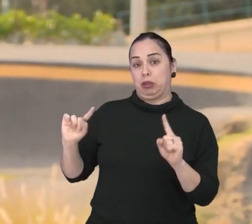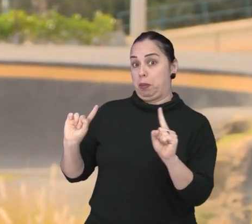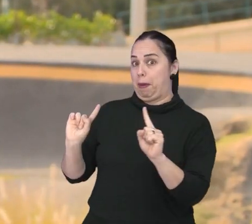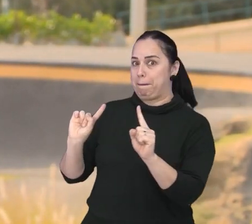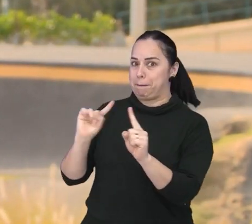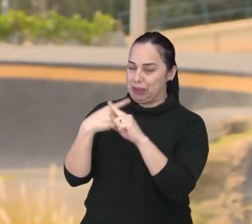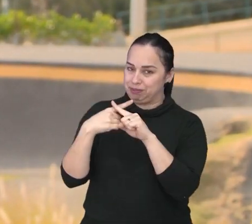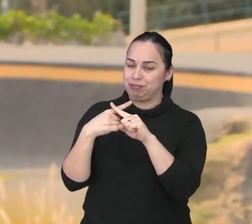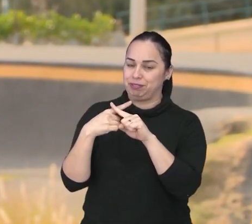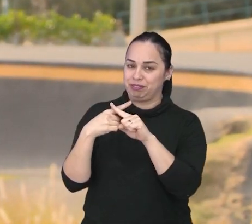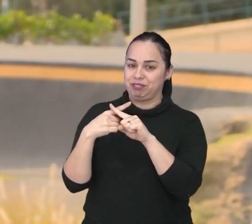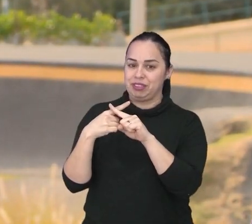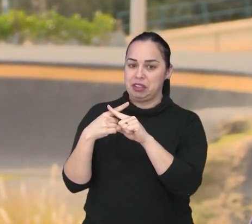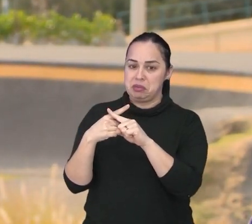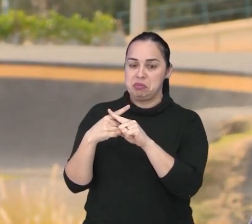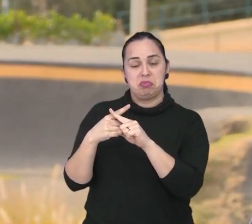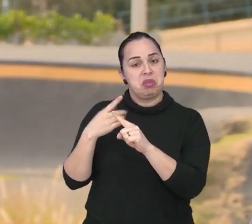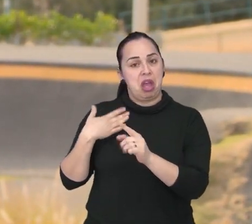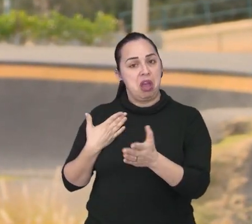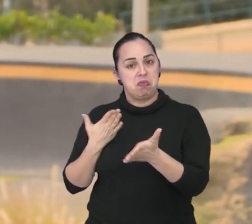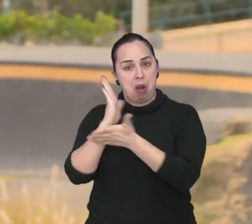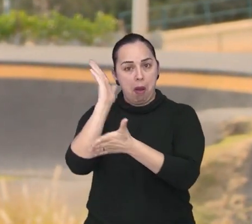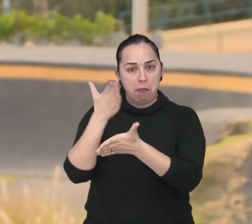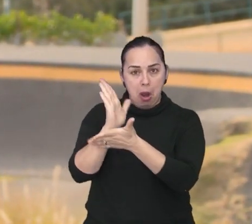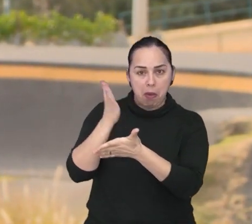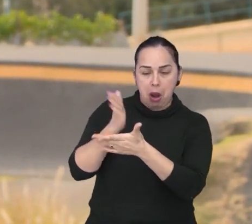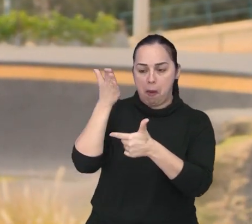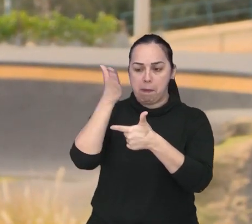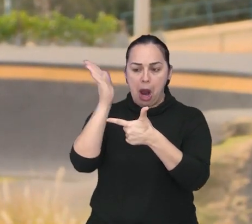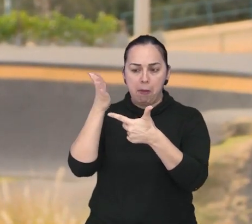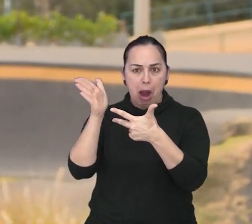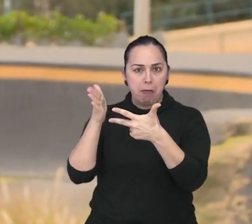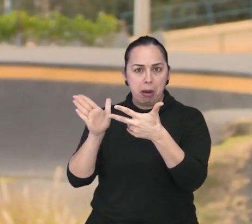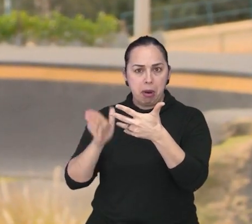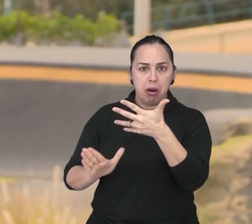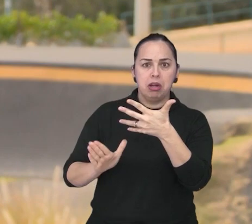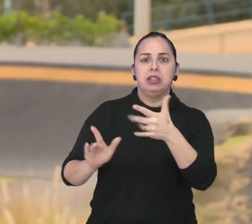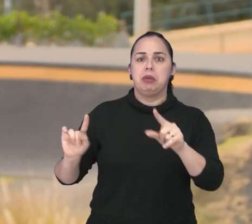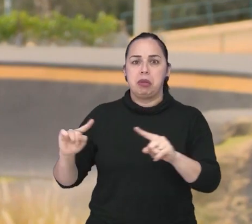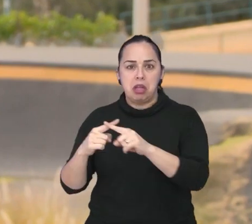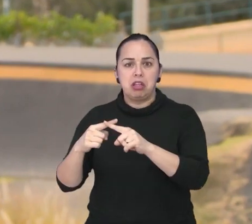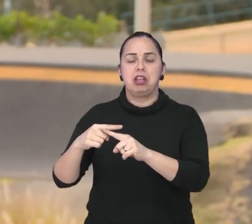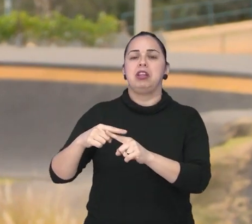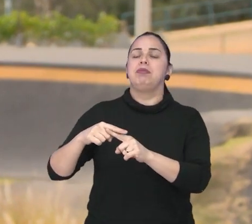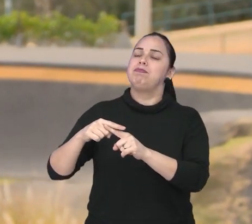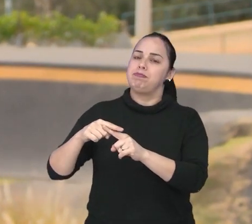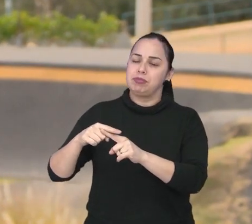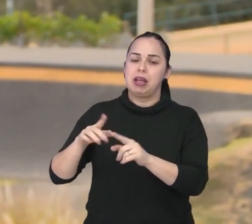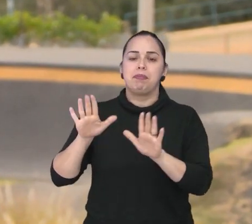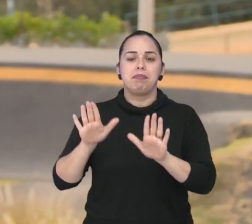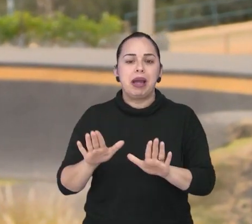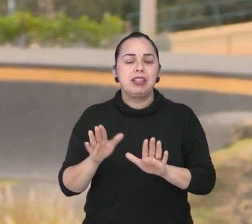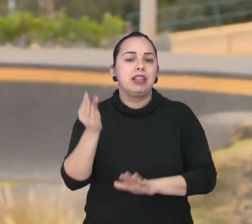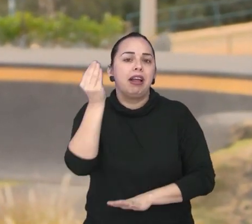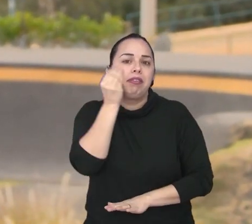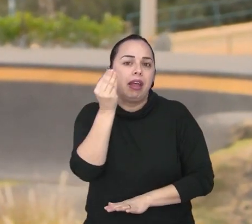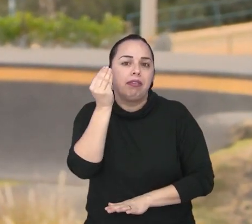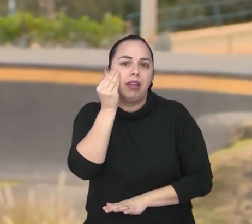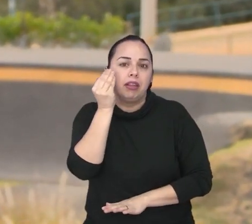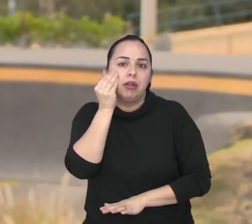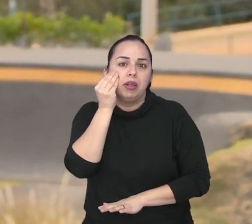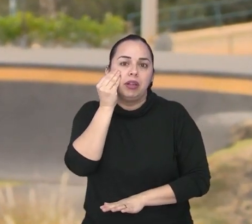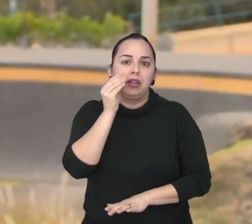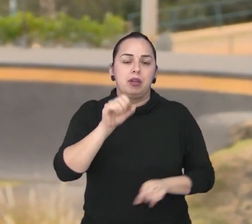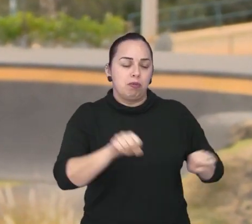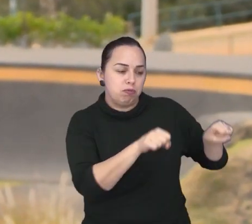participei de uma competição. E daí fui indo, participando de regionais, até jogos regionais também participei. Só que daí eu tava